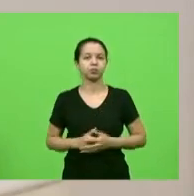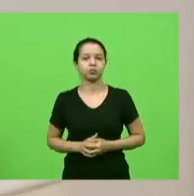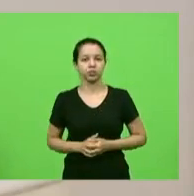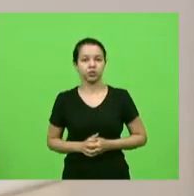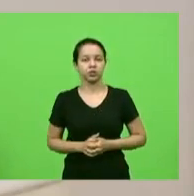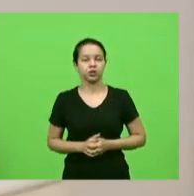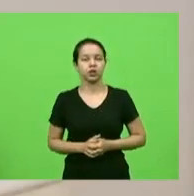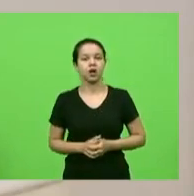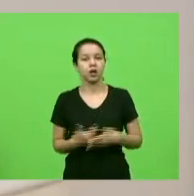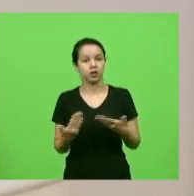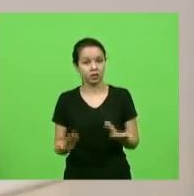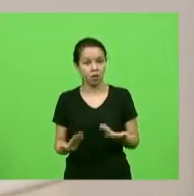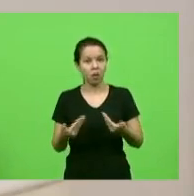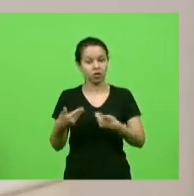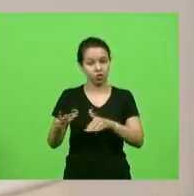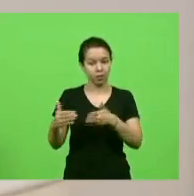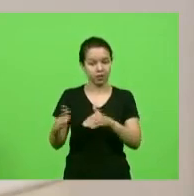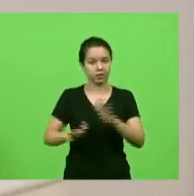de licitação número